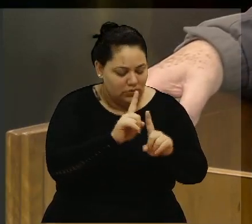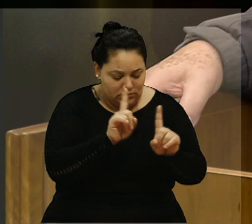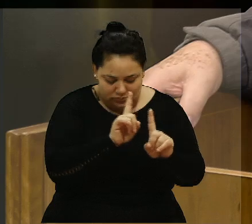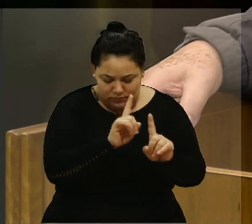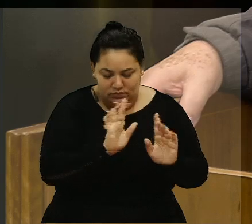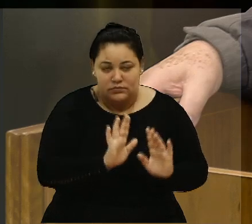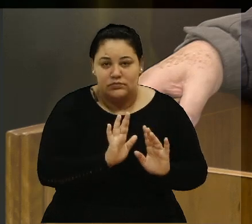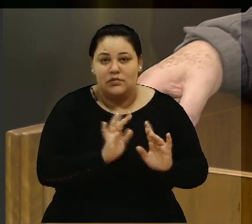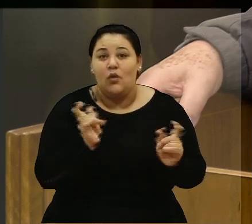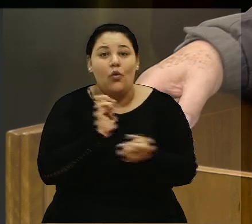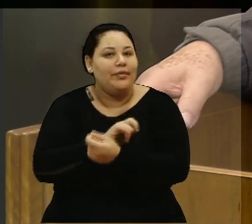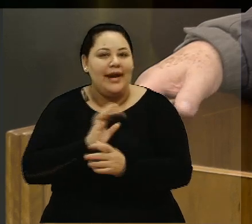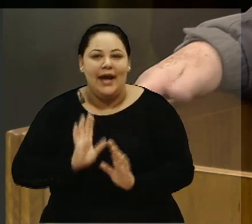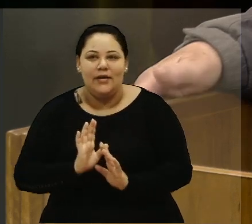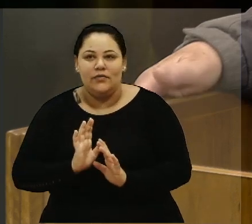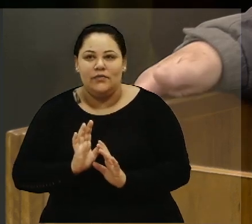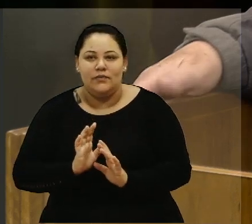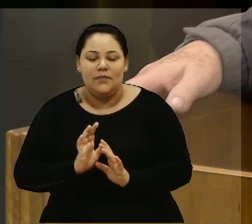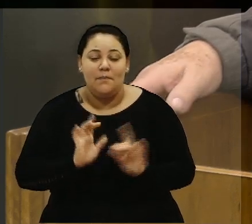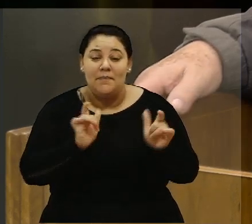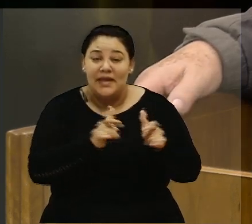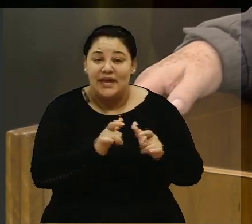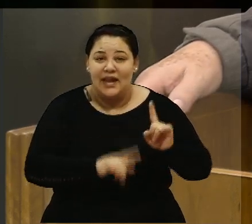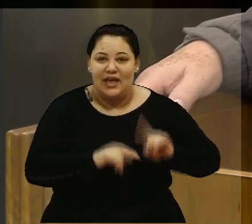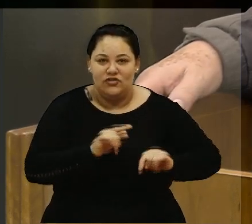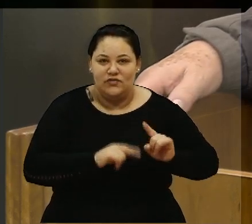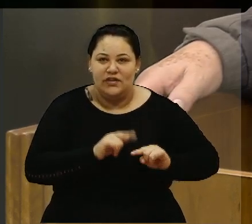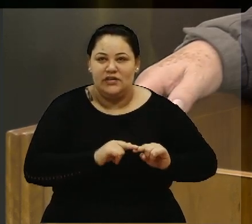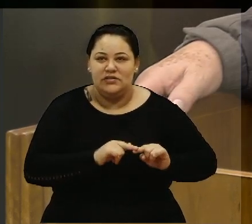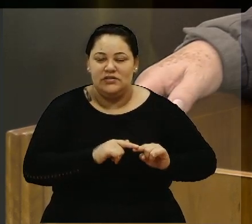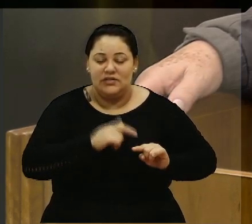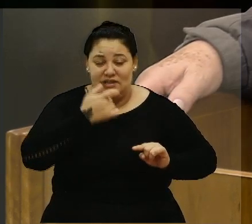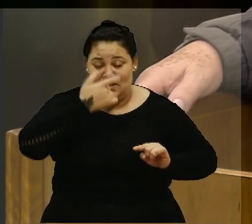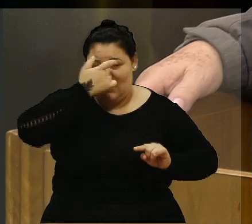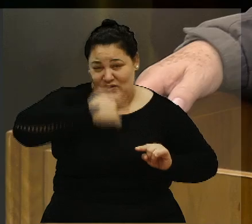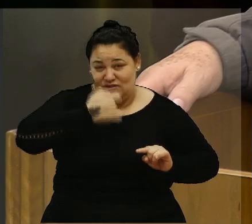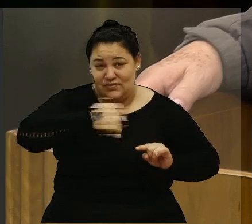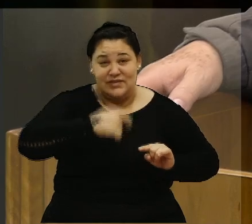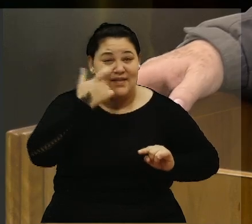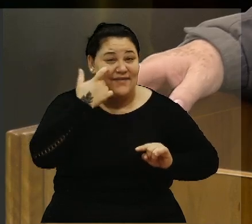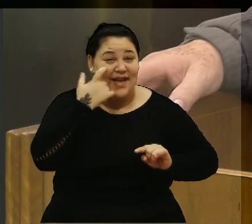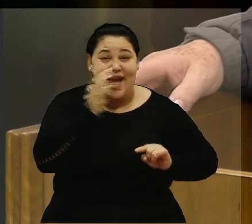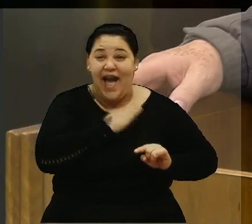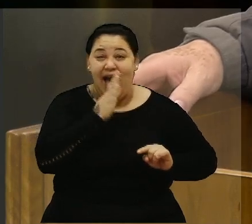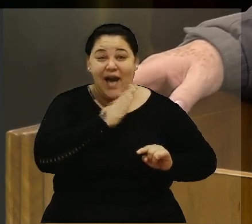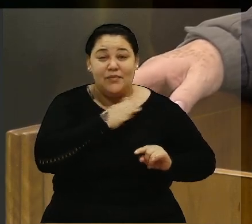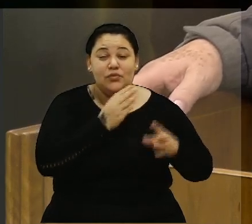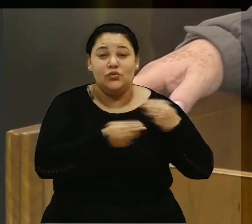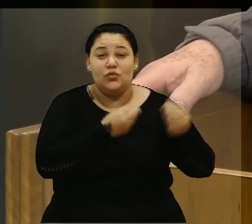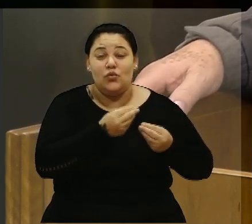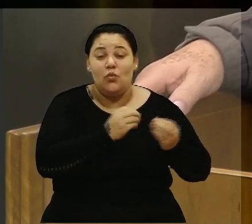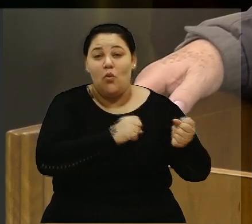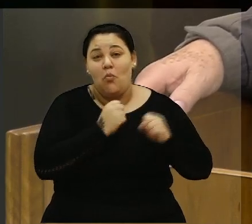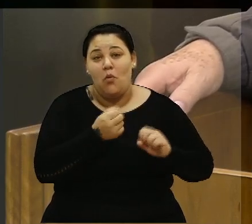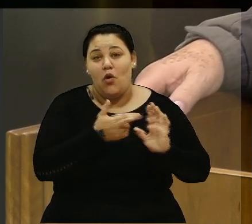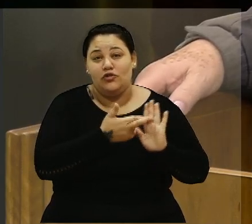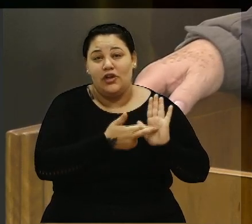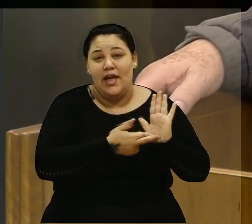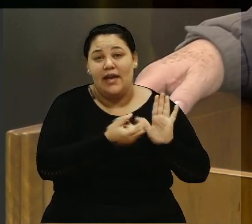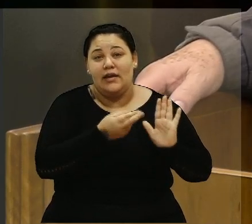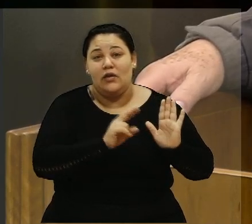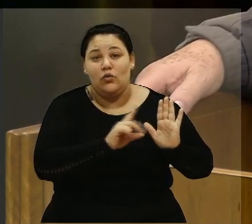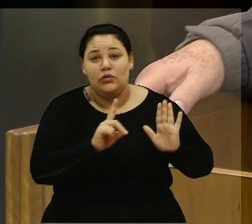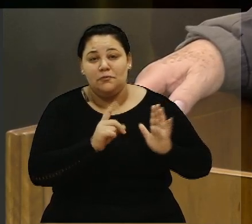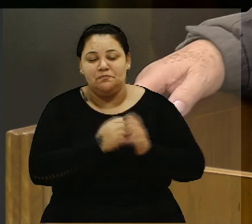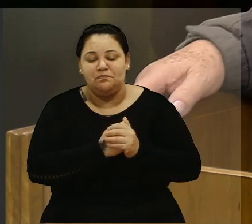Ao contrário, pequenas atividades, eu acho que nós temos que rever urgentemente a questão das atividades.